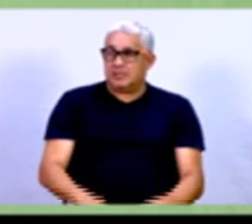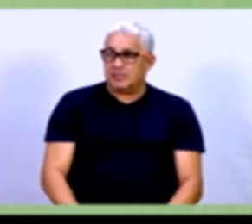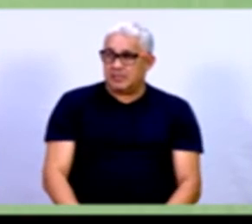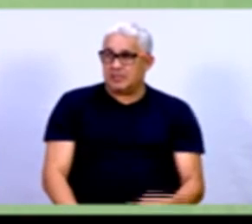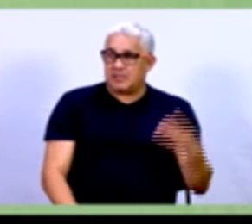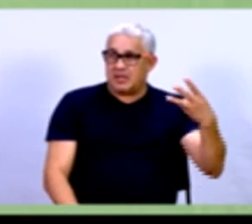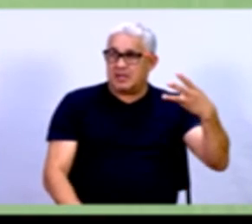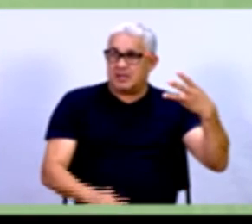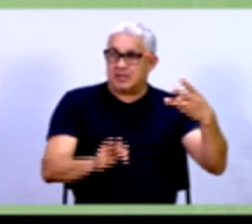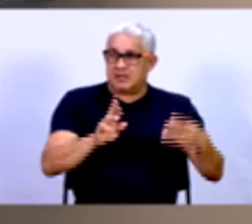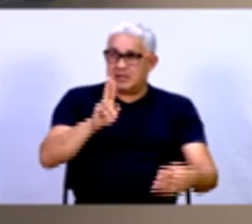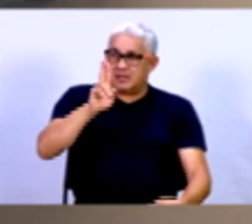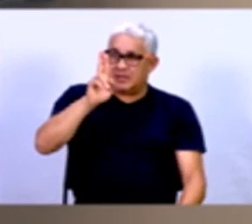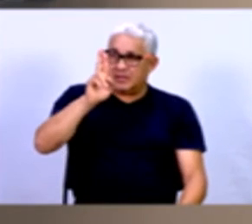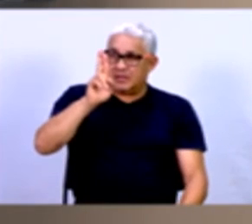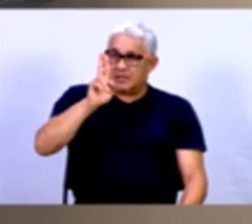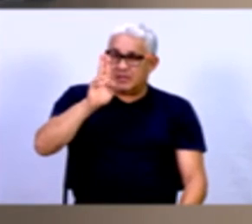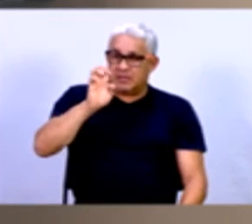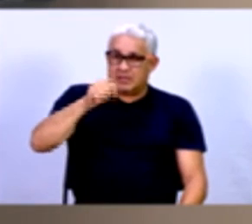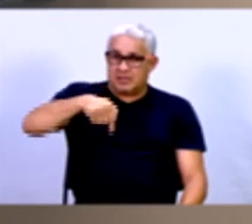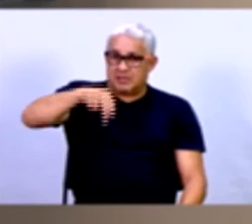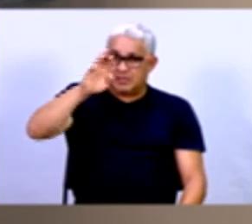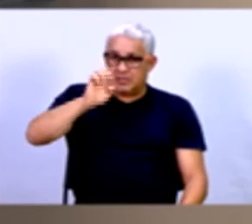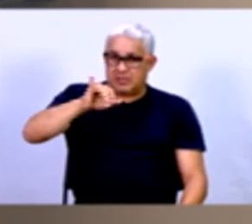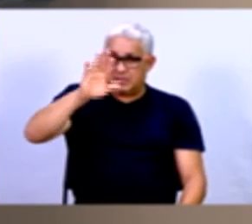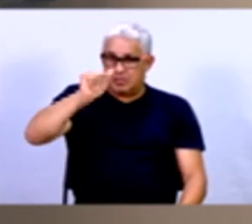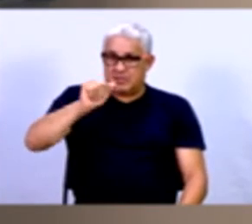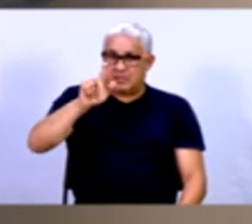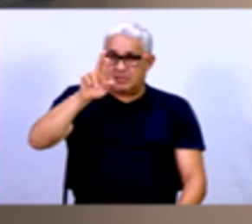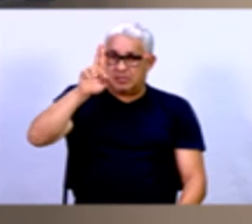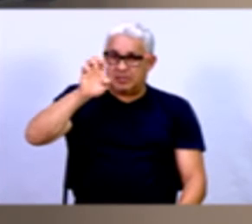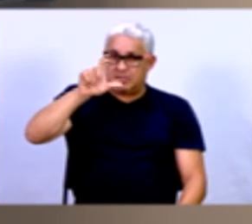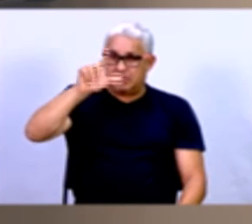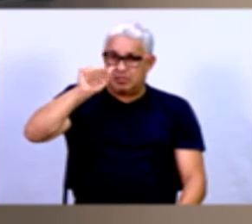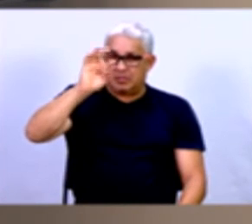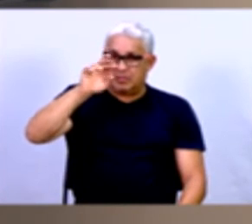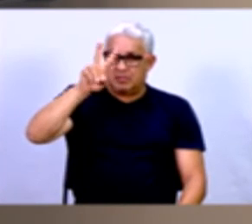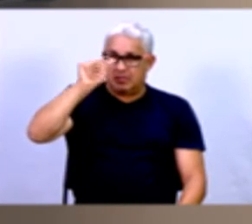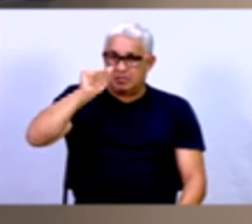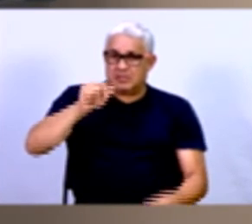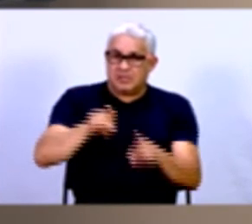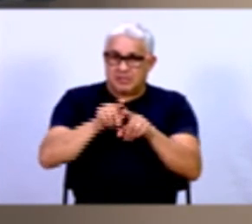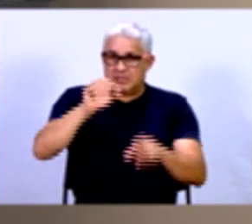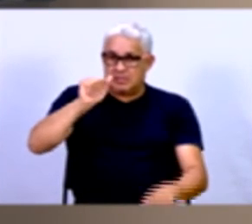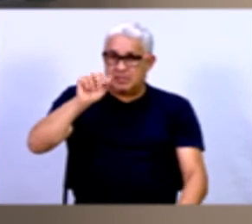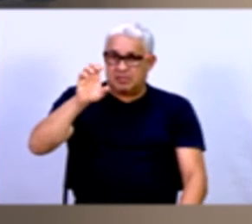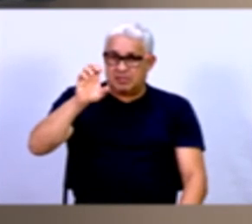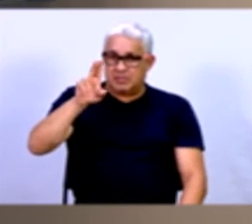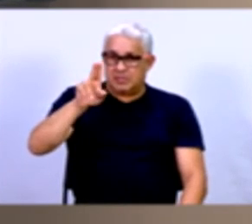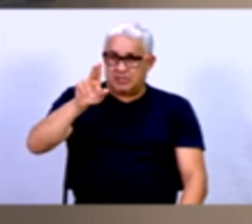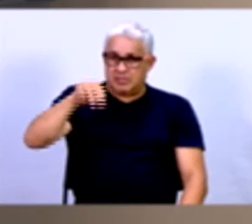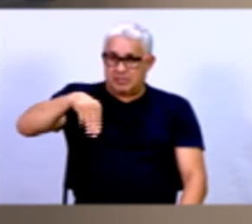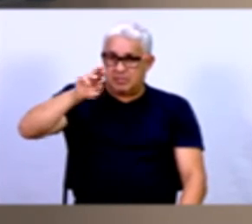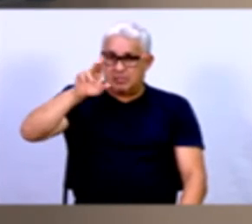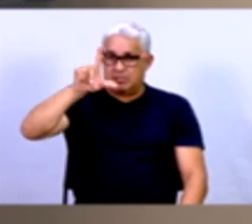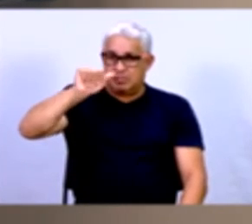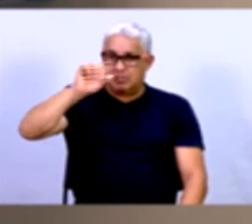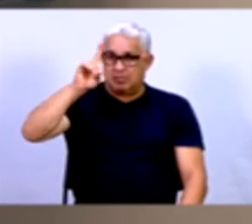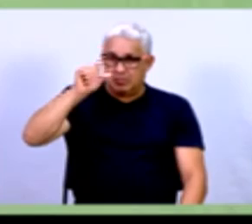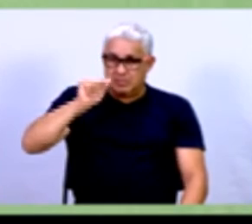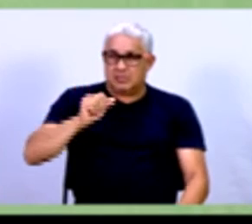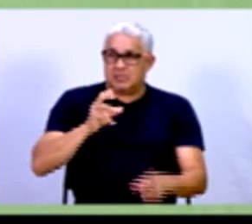acumulada. Isso nada mais é do que nós acabamos de exemplificar na nossa aula. Só que agora nós vamos fazer juntos, ok?